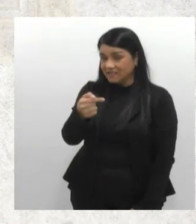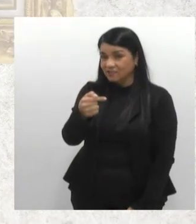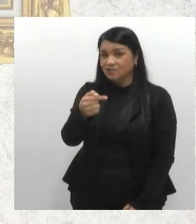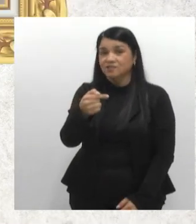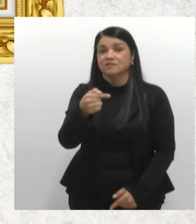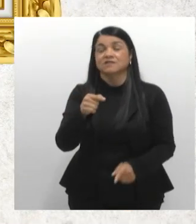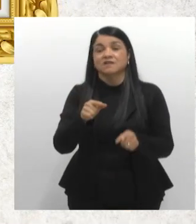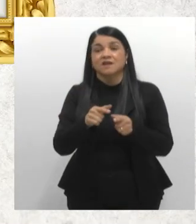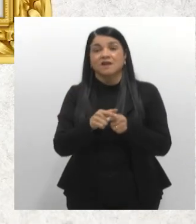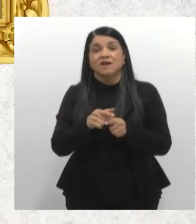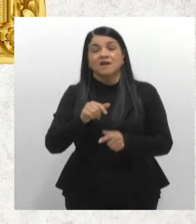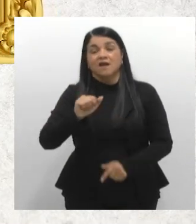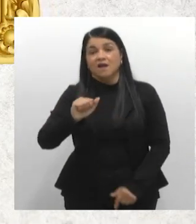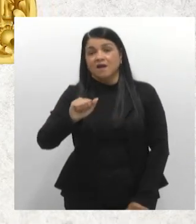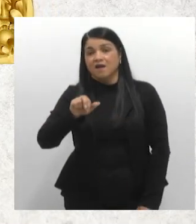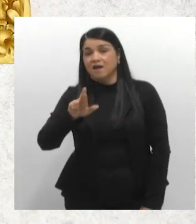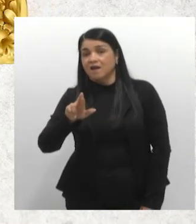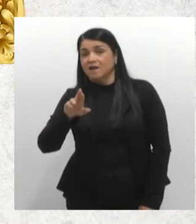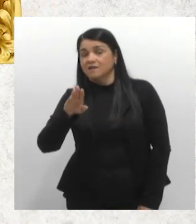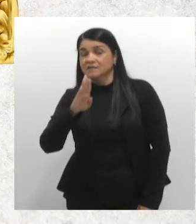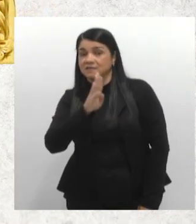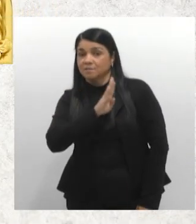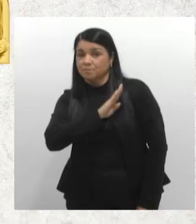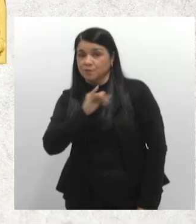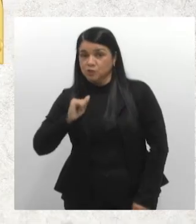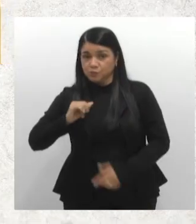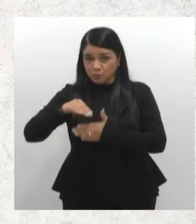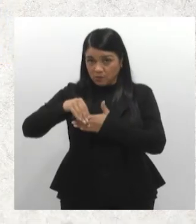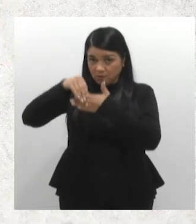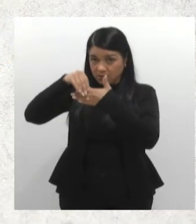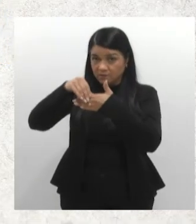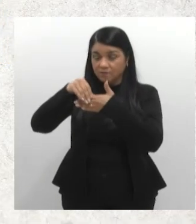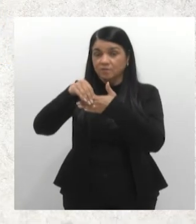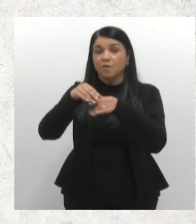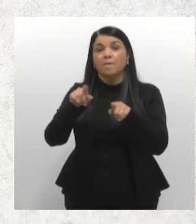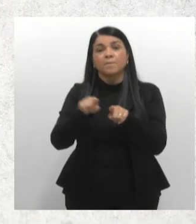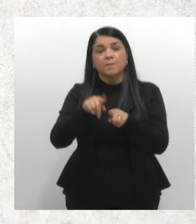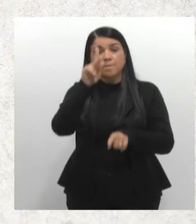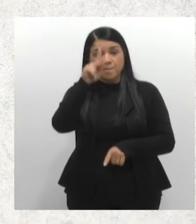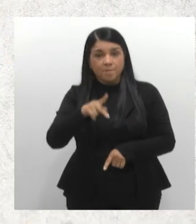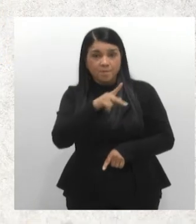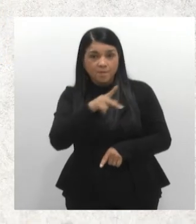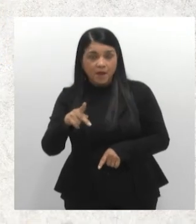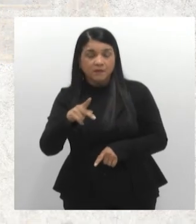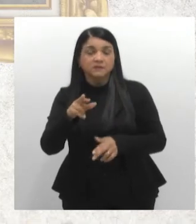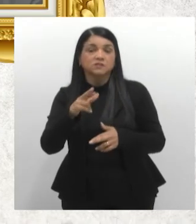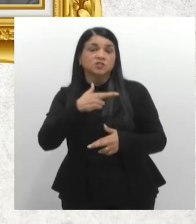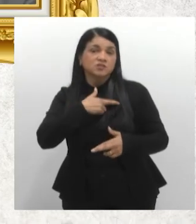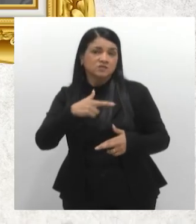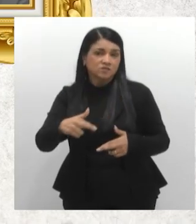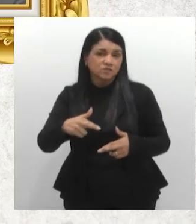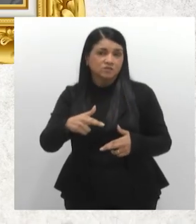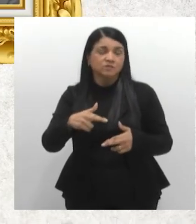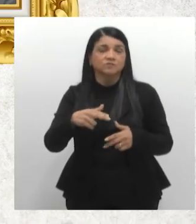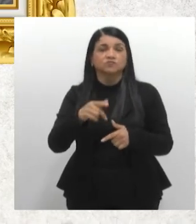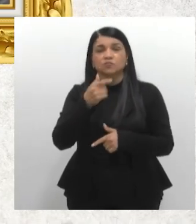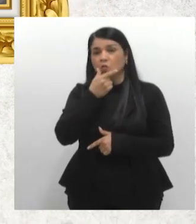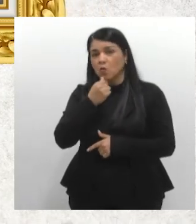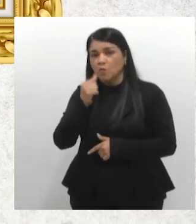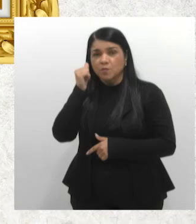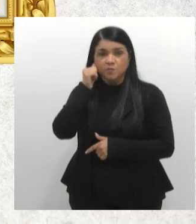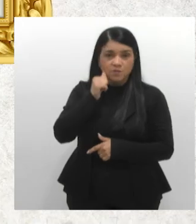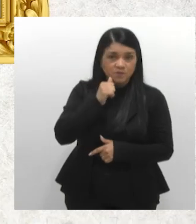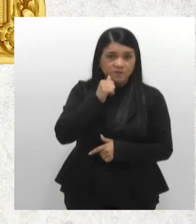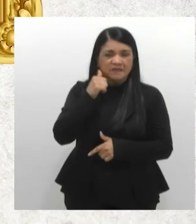metropolitanos. Nesses 450 anos, tantas pessoas, tantos padres, religiosos e religiosas, trabalharam nesta